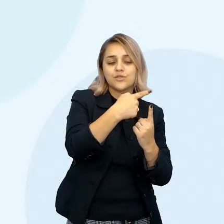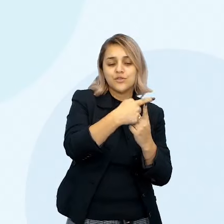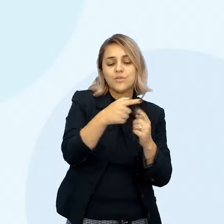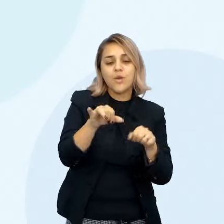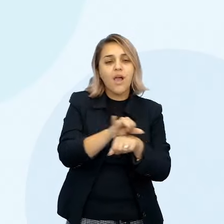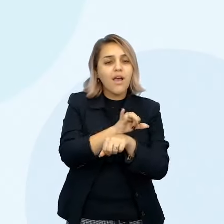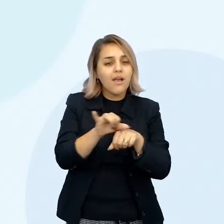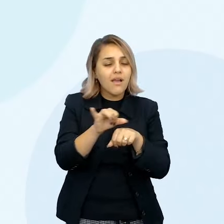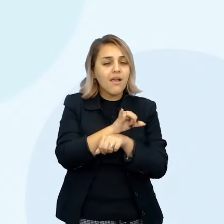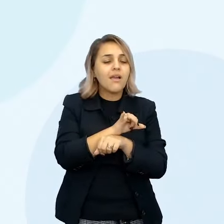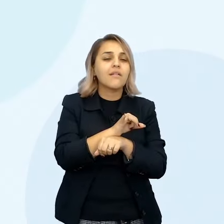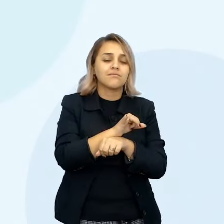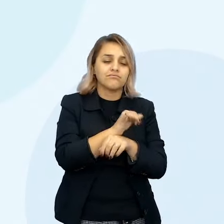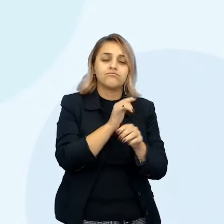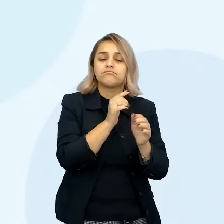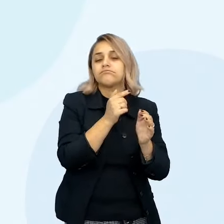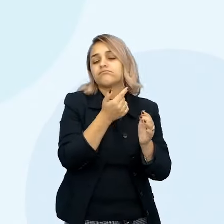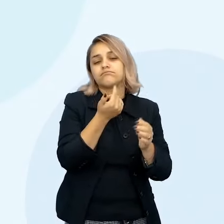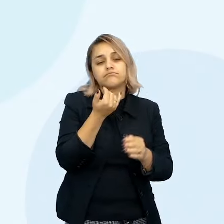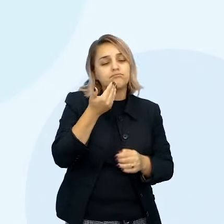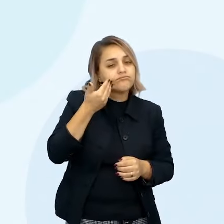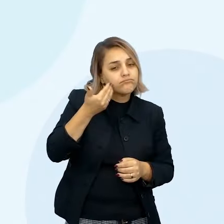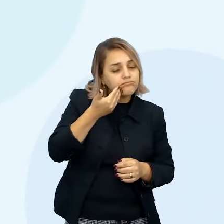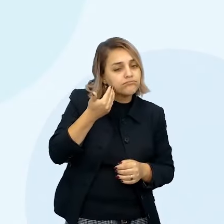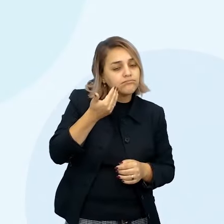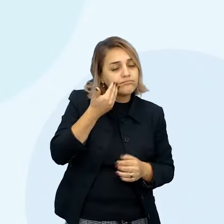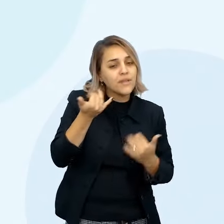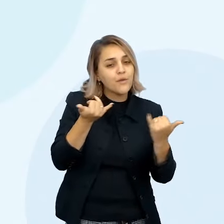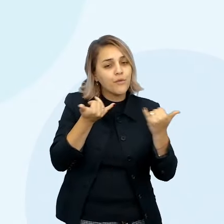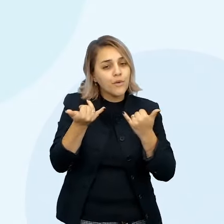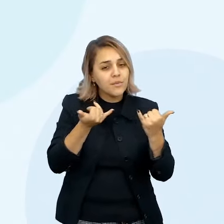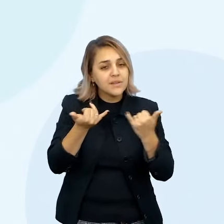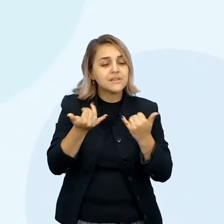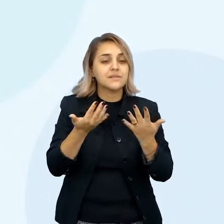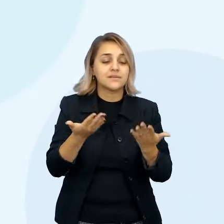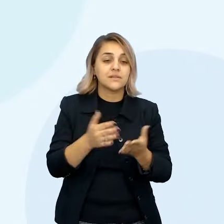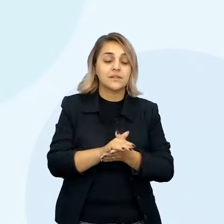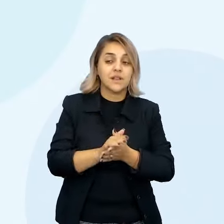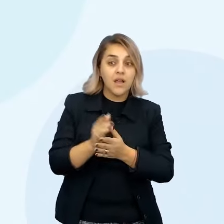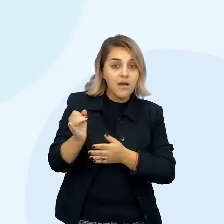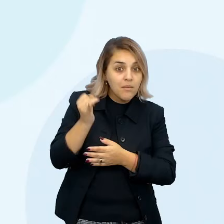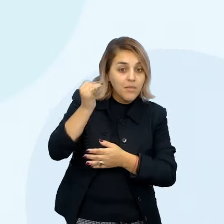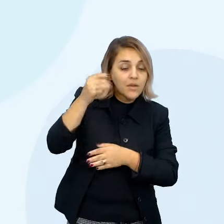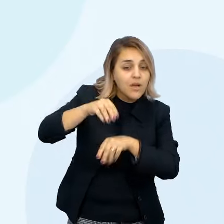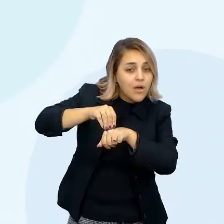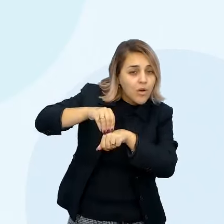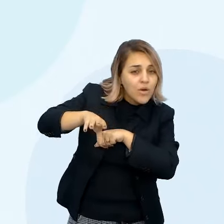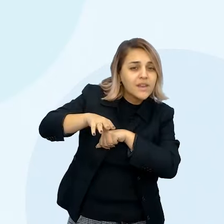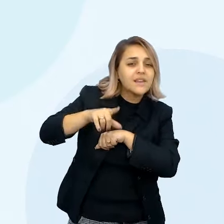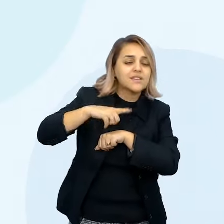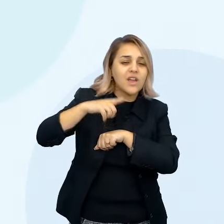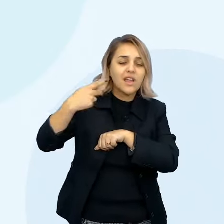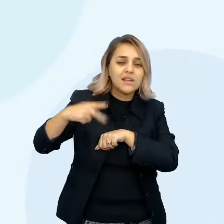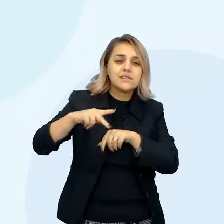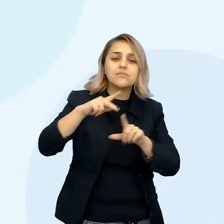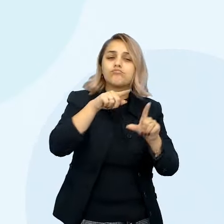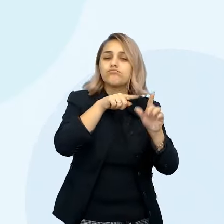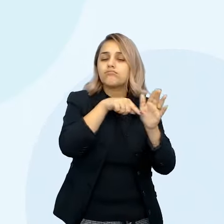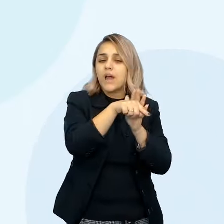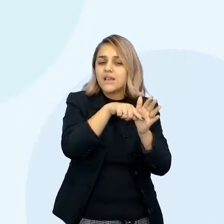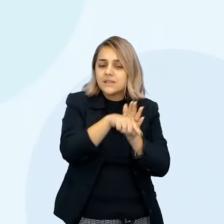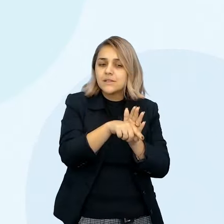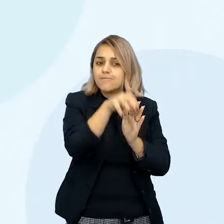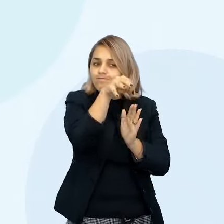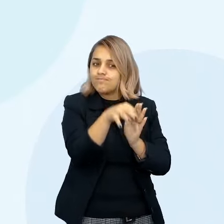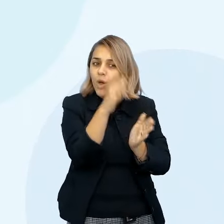coleta de dados de uma pesquisa. Então, isso é muito importante. Oriente-os a consultar fontes confiáveis, né?